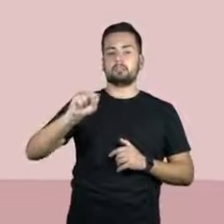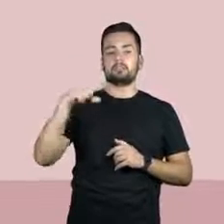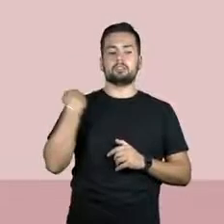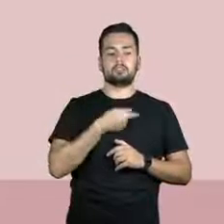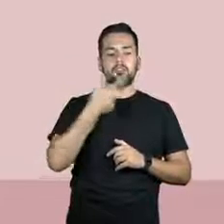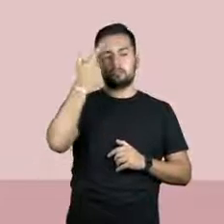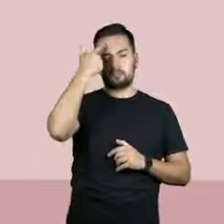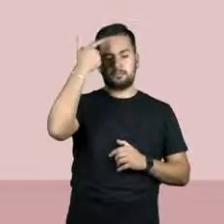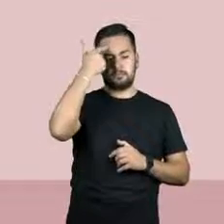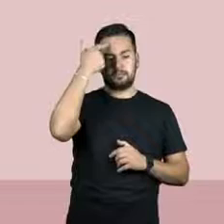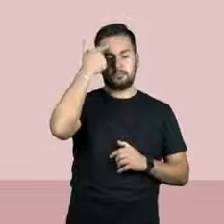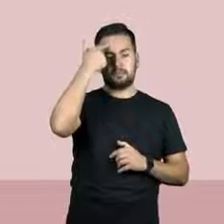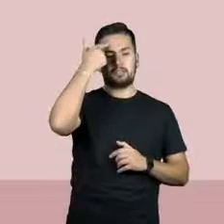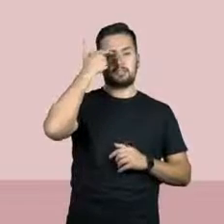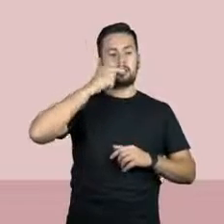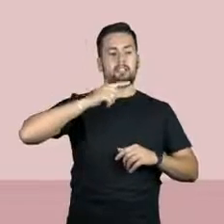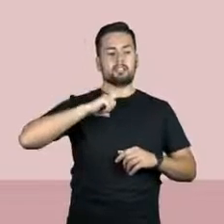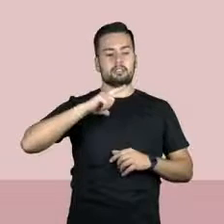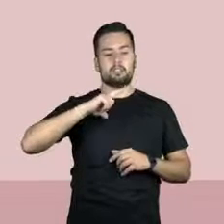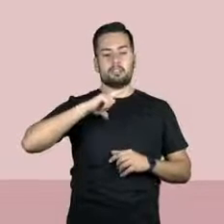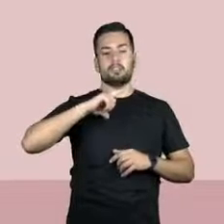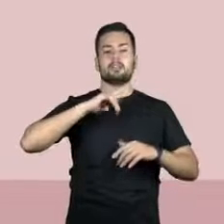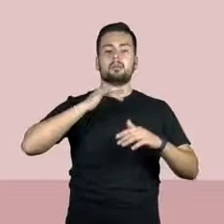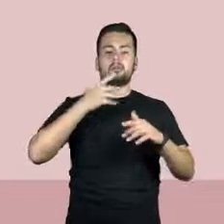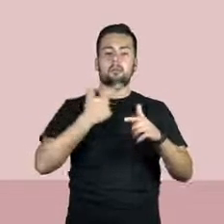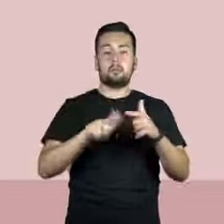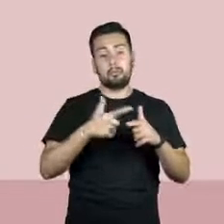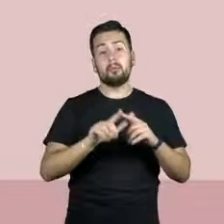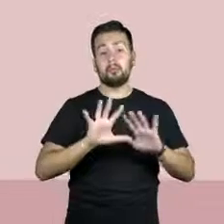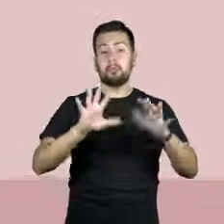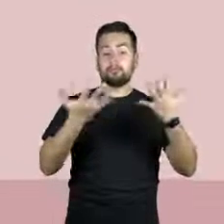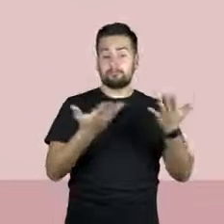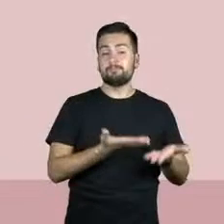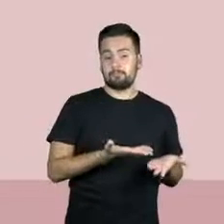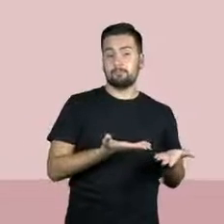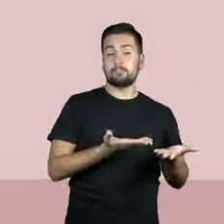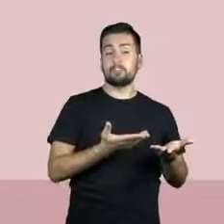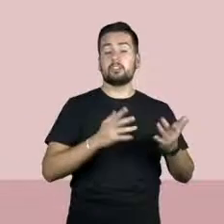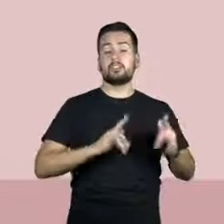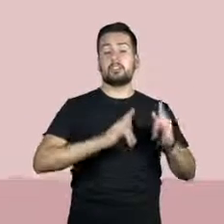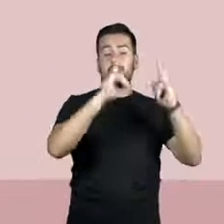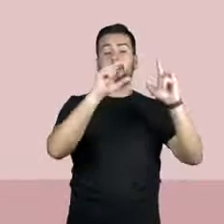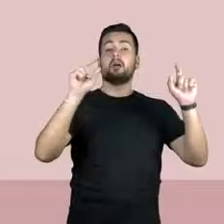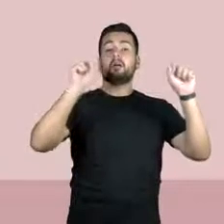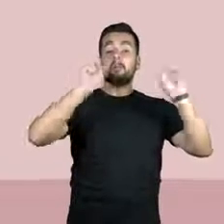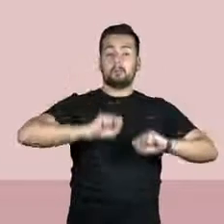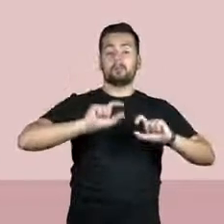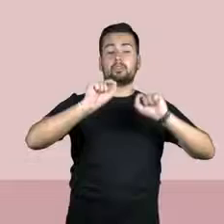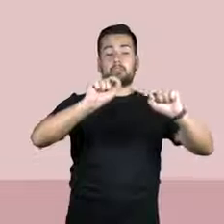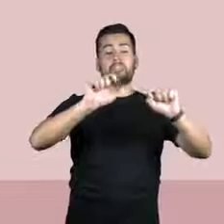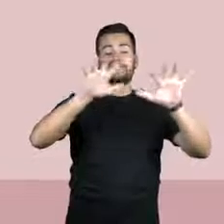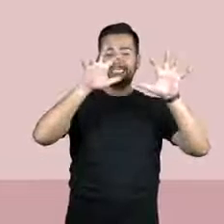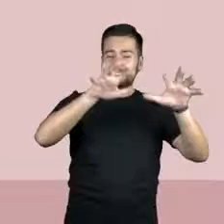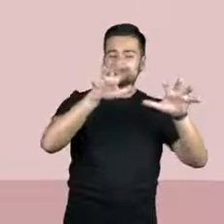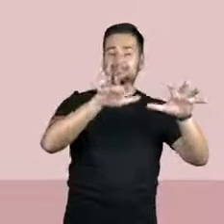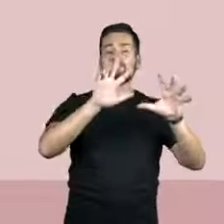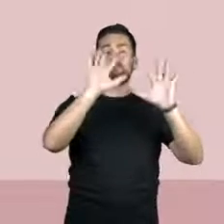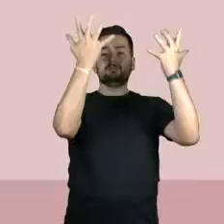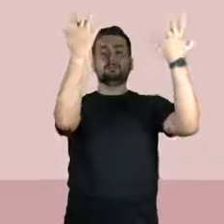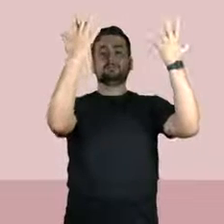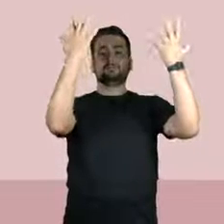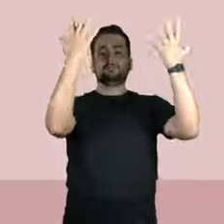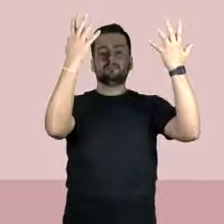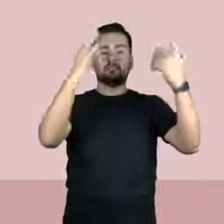causar instabilizações e, além disso mesmo, essas edificações podem causar sobrecargas que talvez